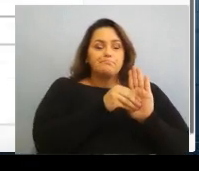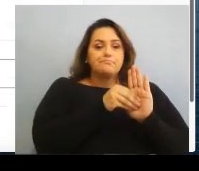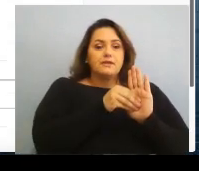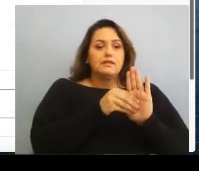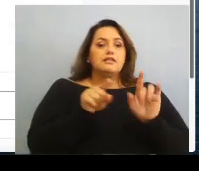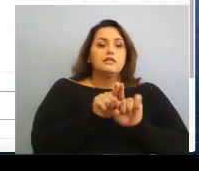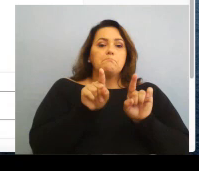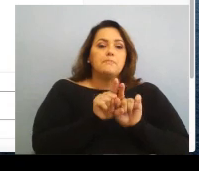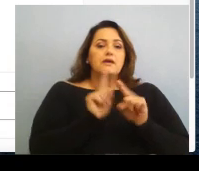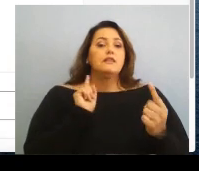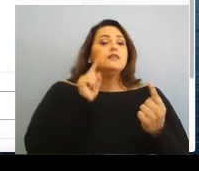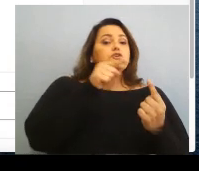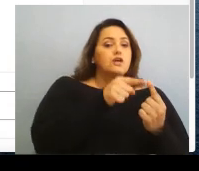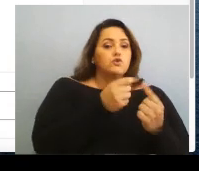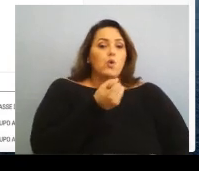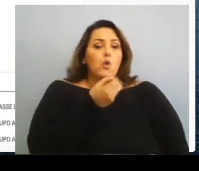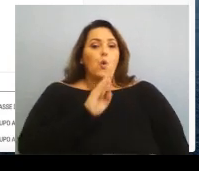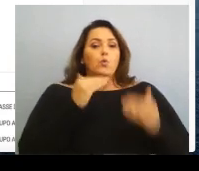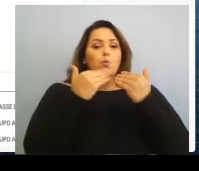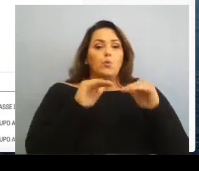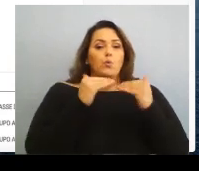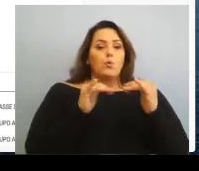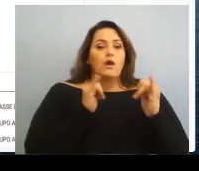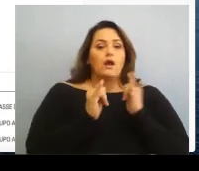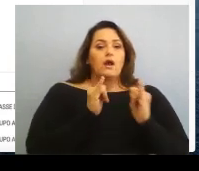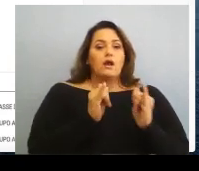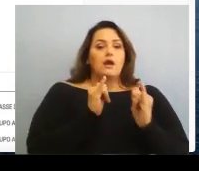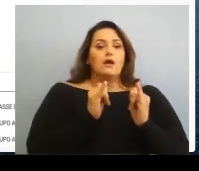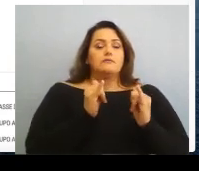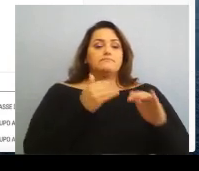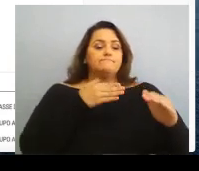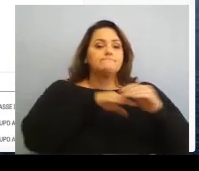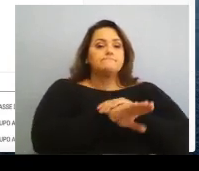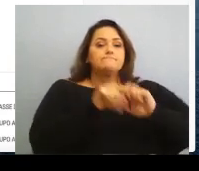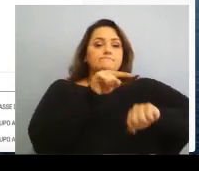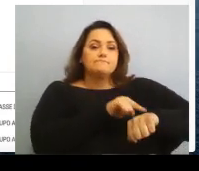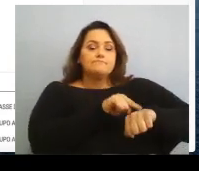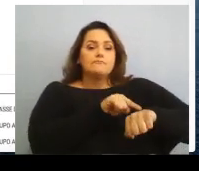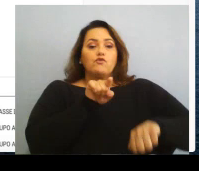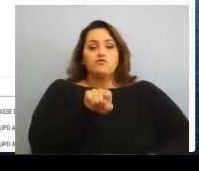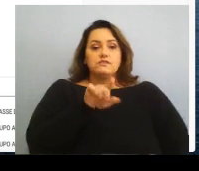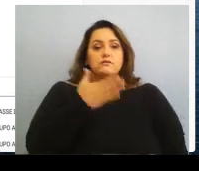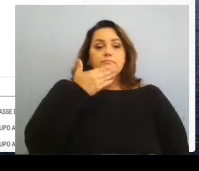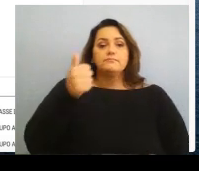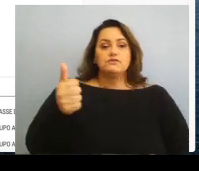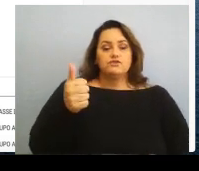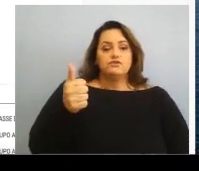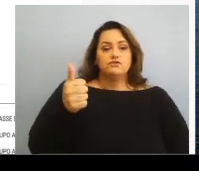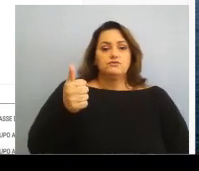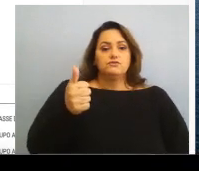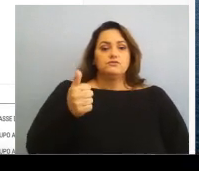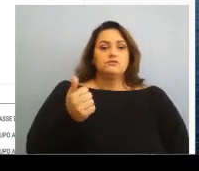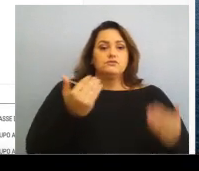como destinador, como transportador ou armazenador temporário, você vai ser solicitado, no caso